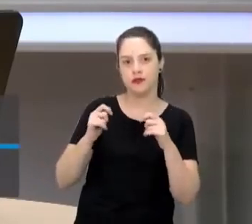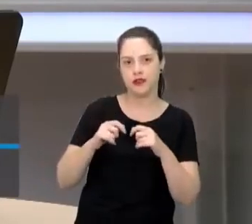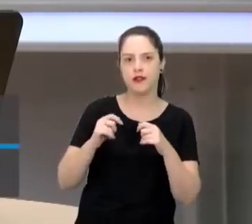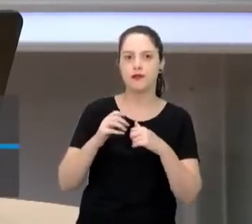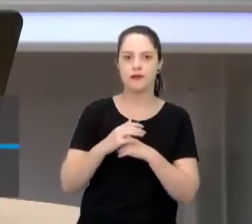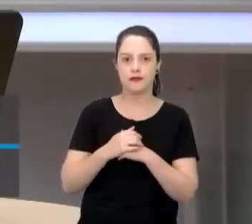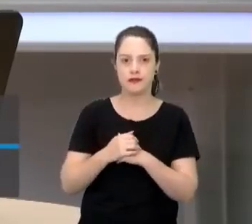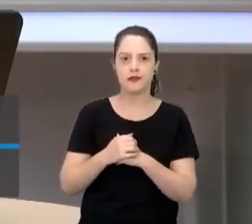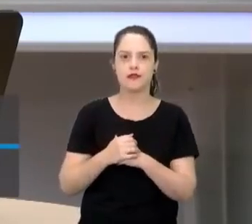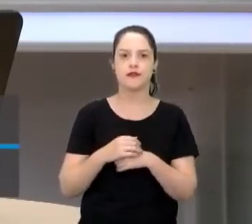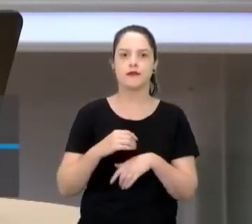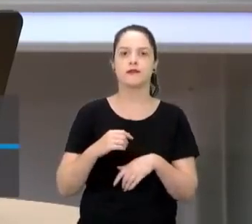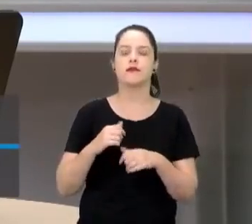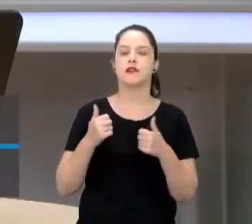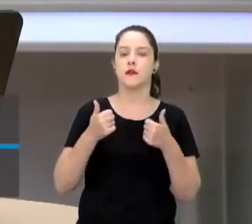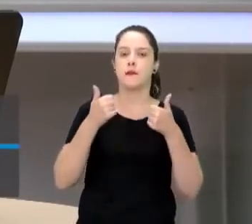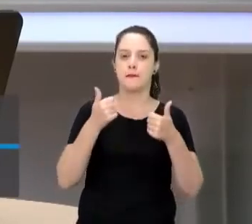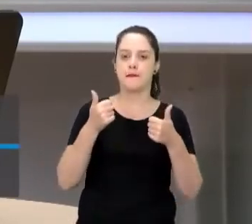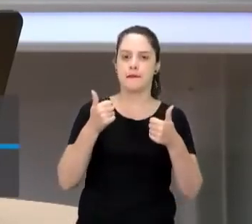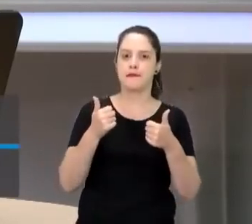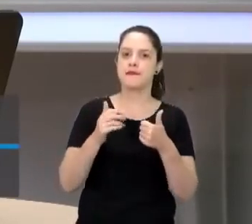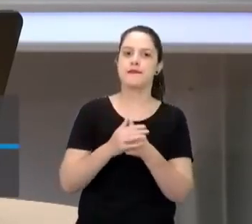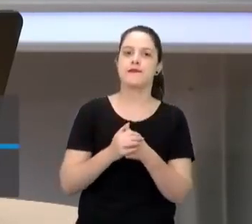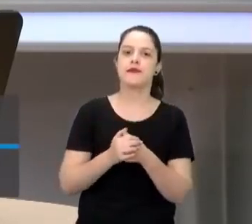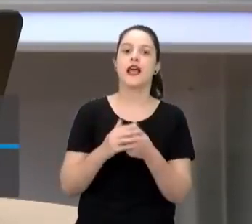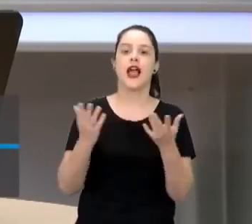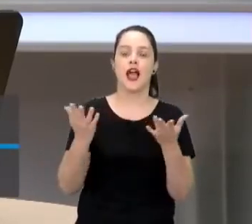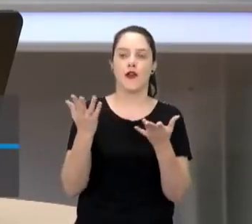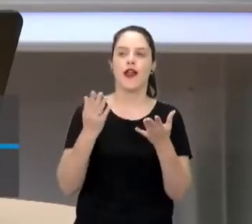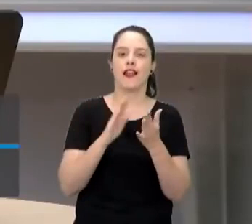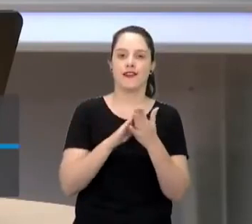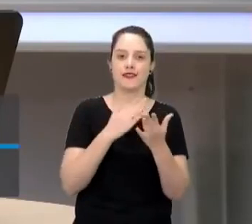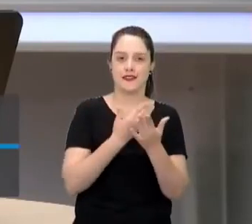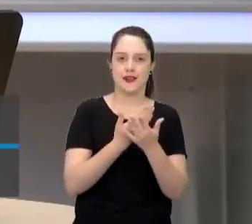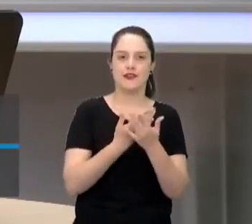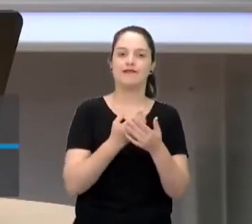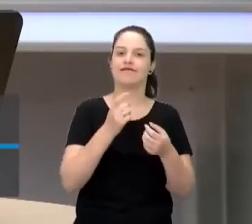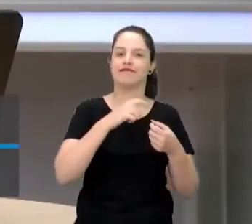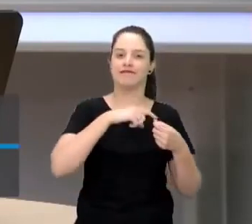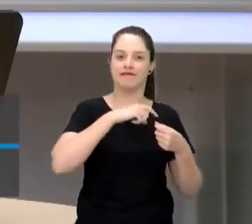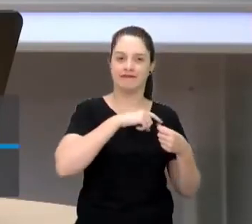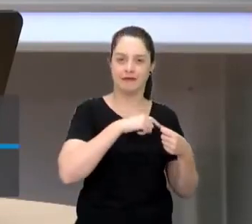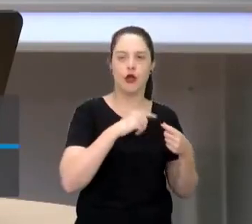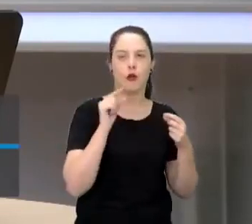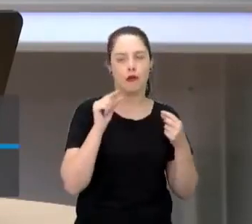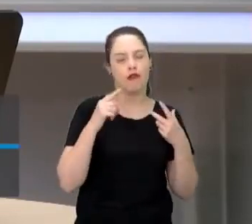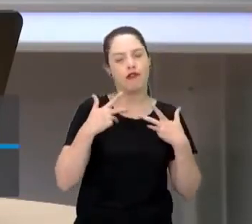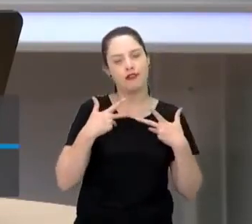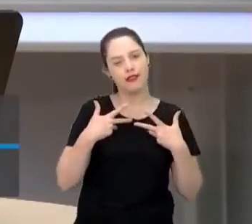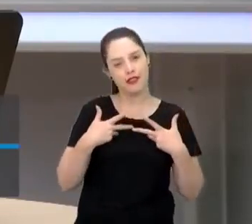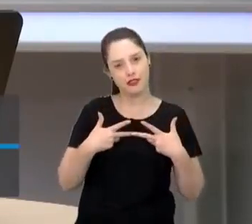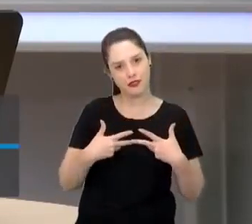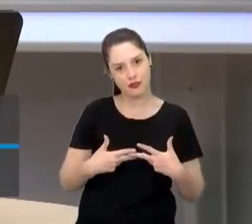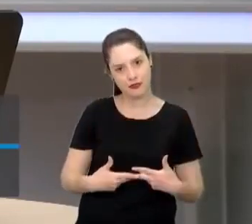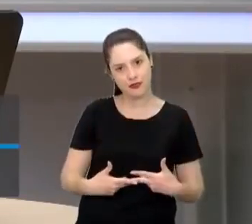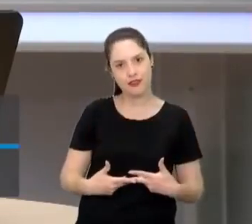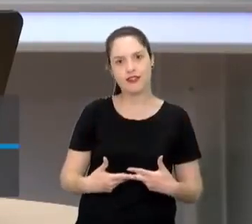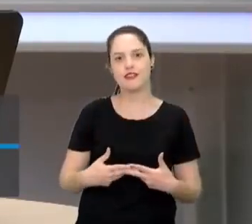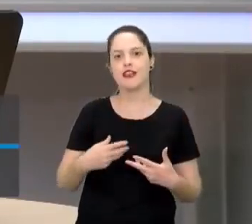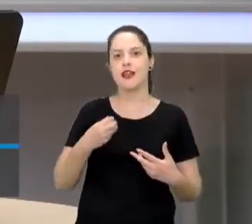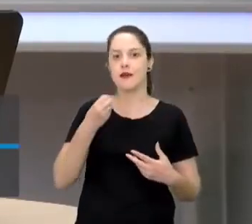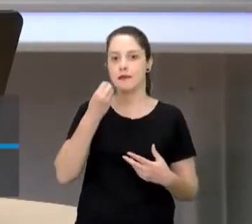das premissas do PEI, né? Então, as escolas que já estão no programa, talvez possa parecer um pouquinho cansativo e tal, mas é sempre bom a